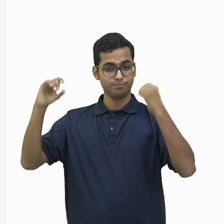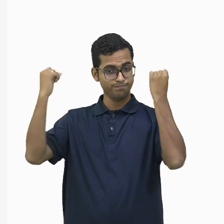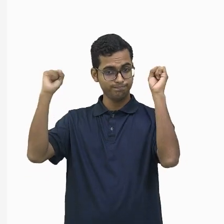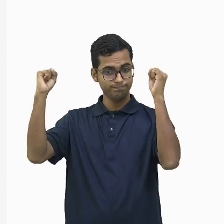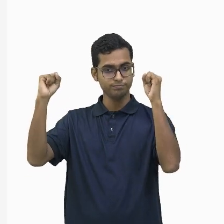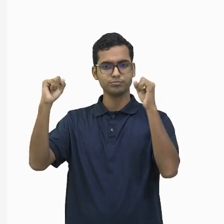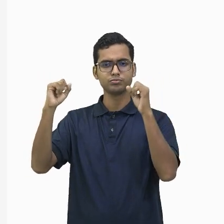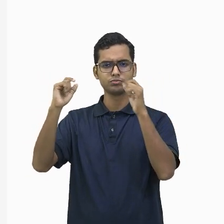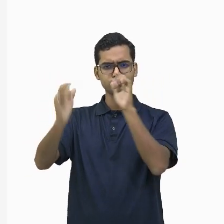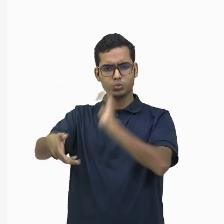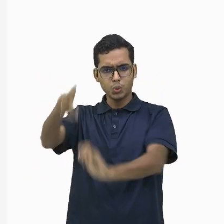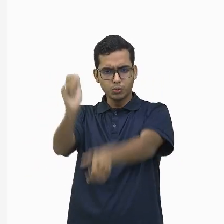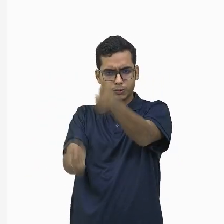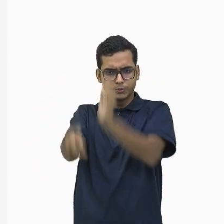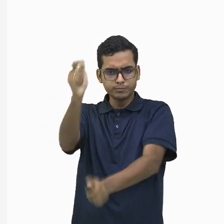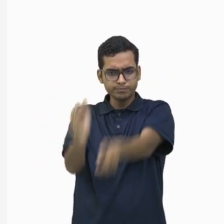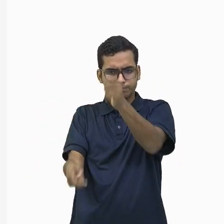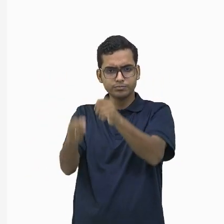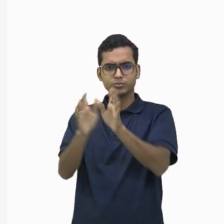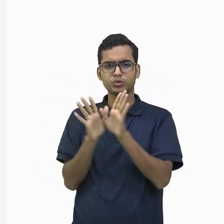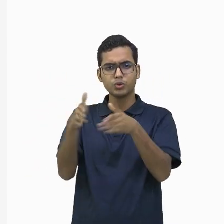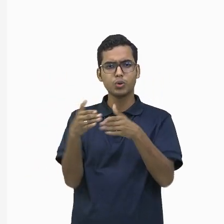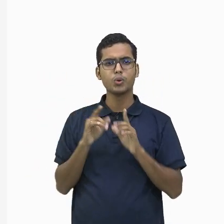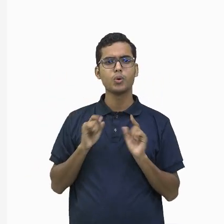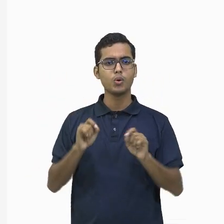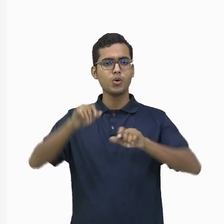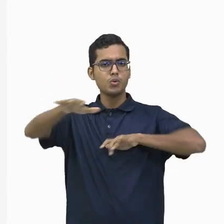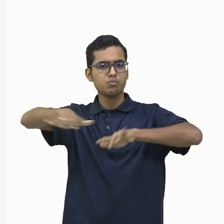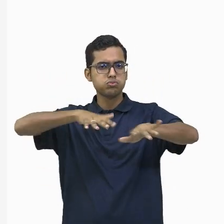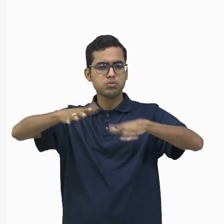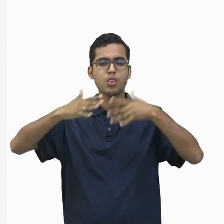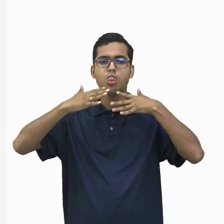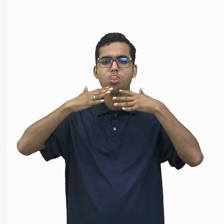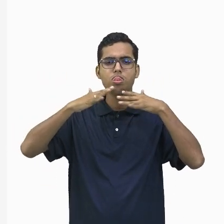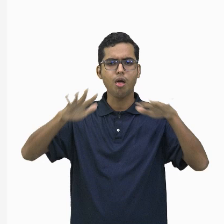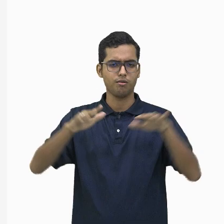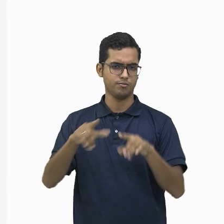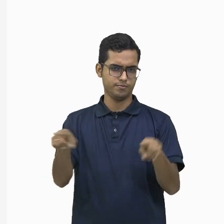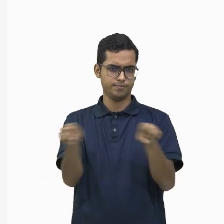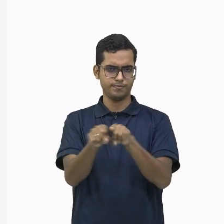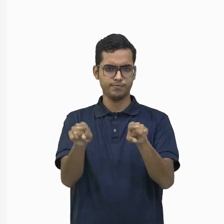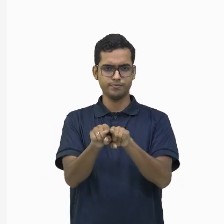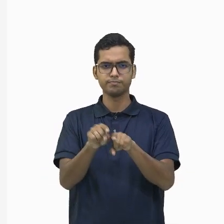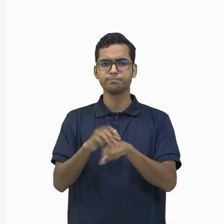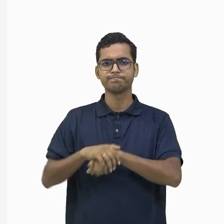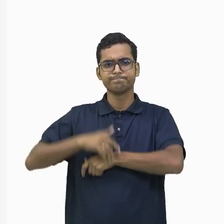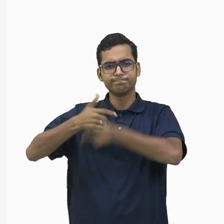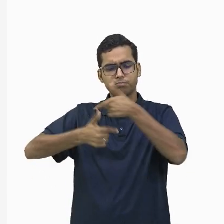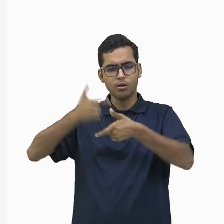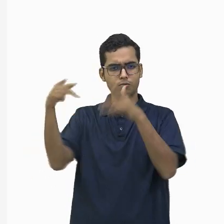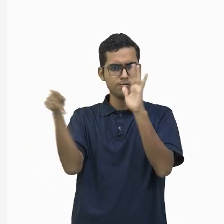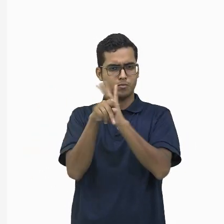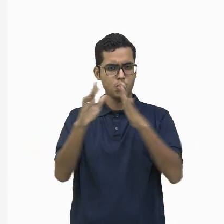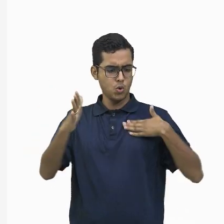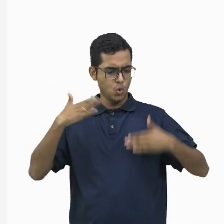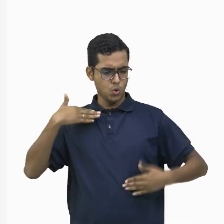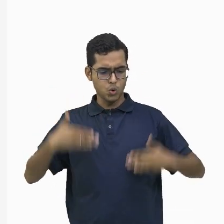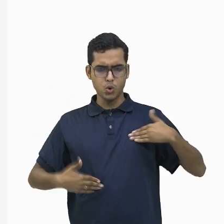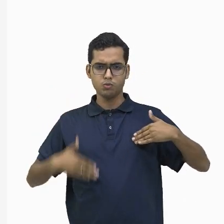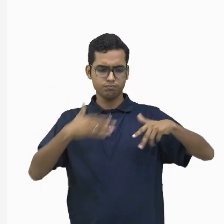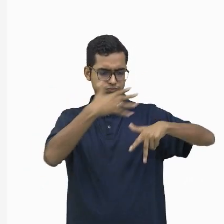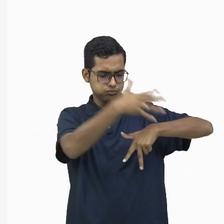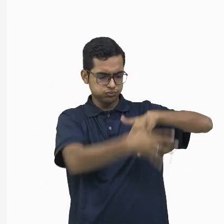funcional, eles vão focar aí nos movimentos naturais que trabalham o corpo como